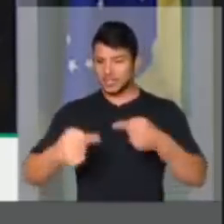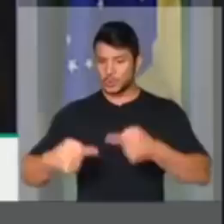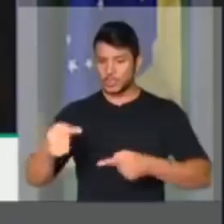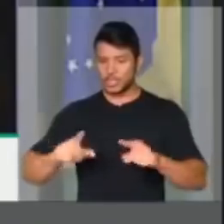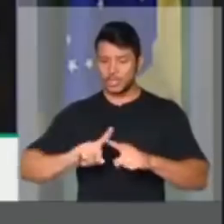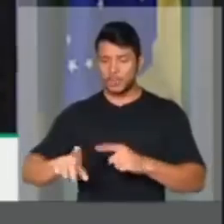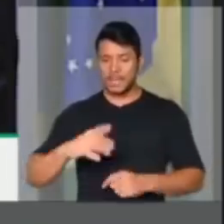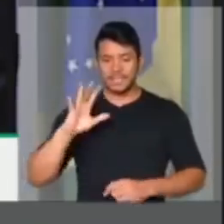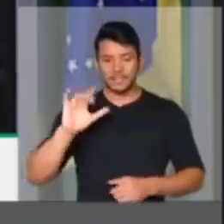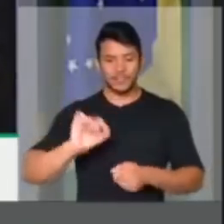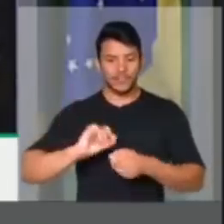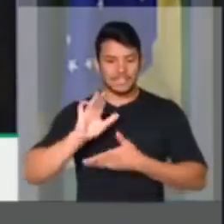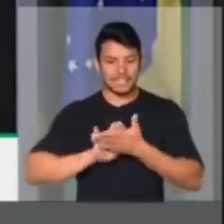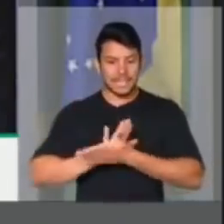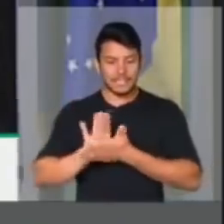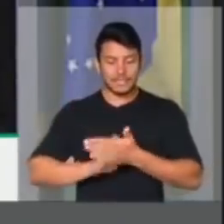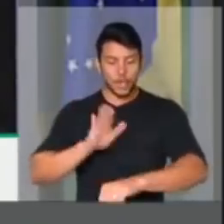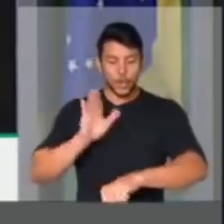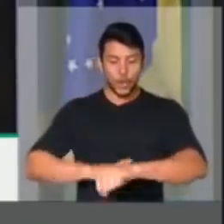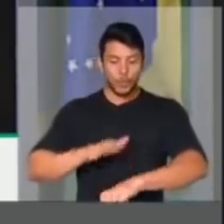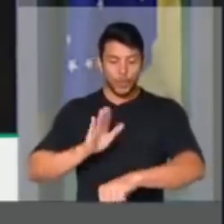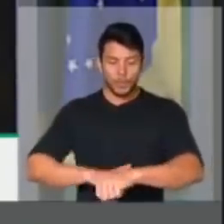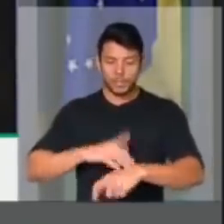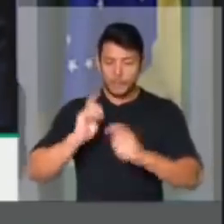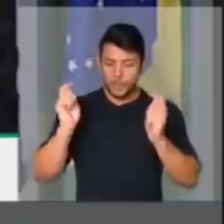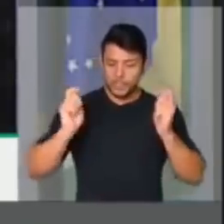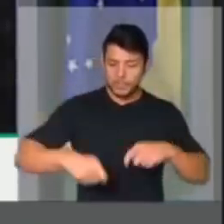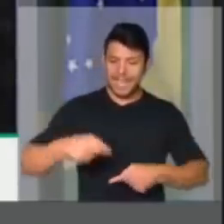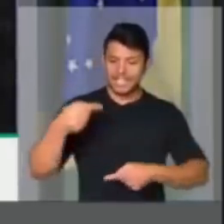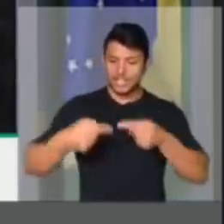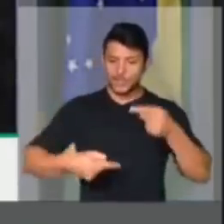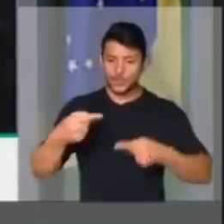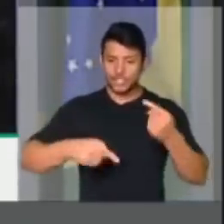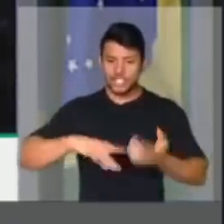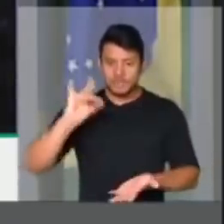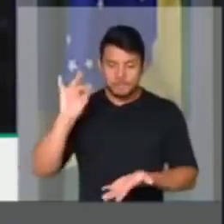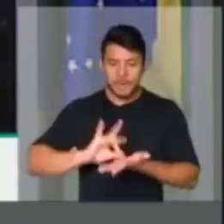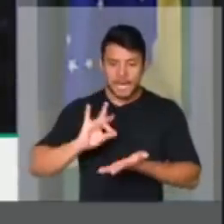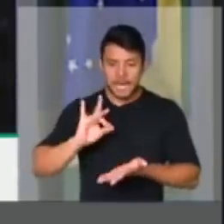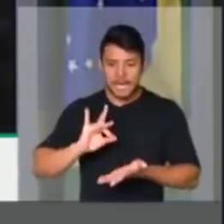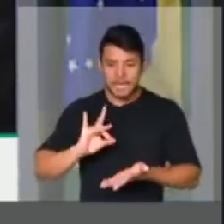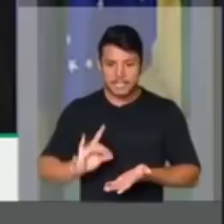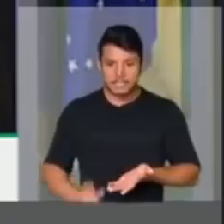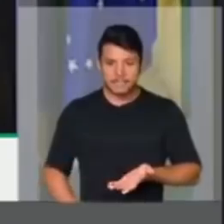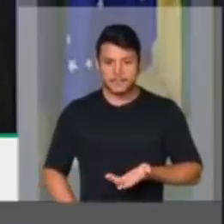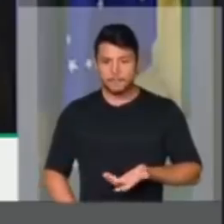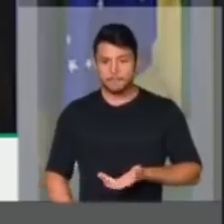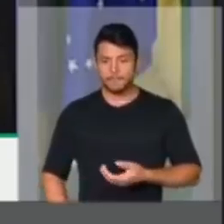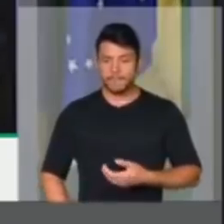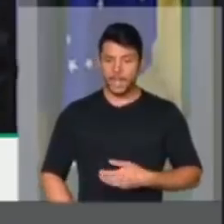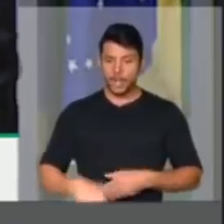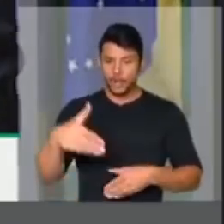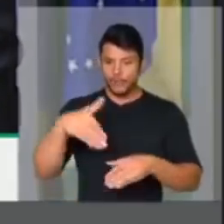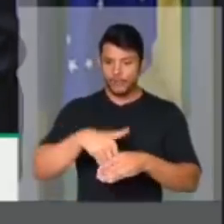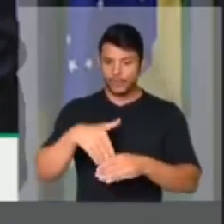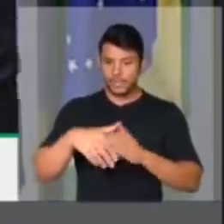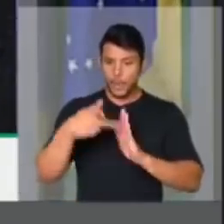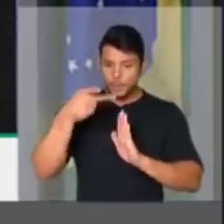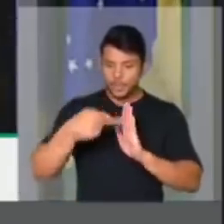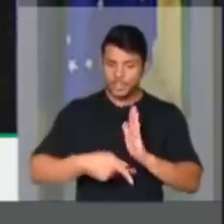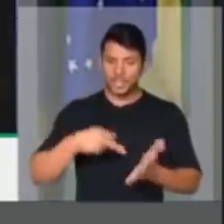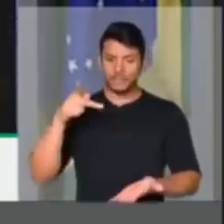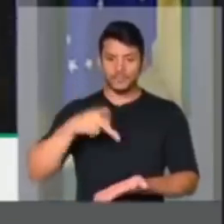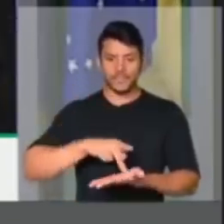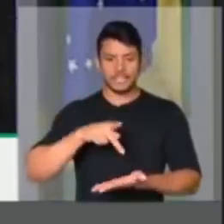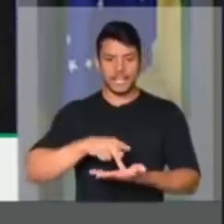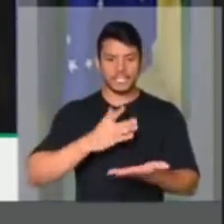E no momento que nós temos a oportunidade de debater tais temas, de votar projetos, seja para